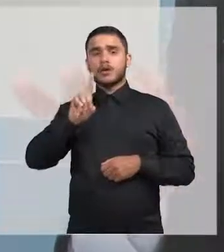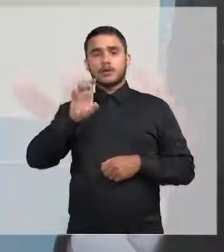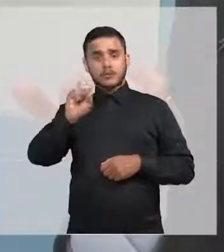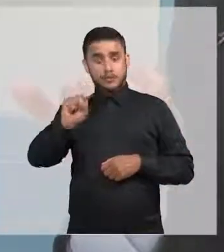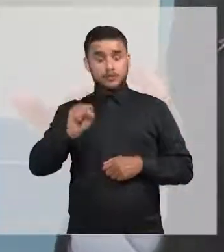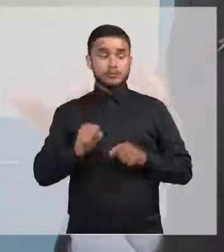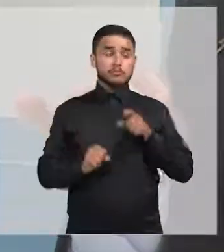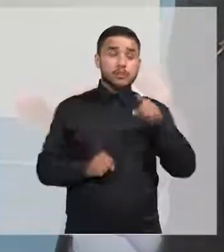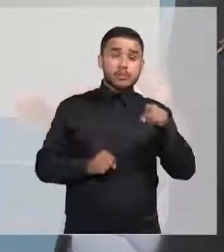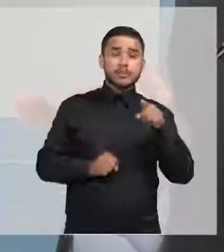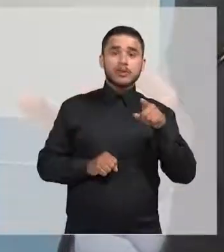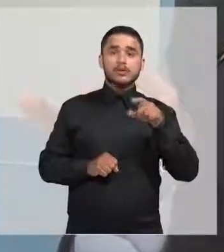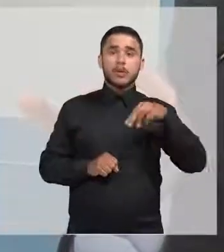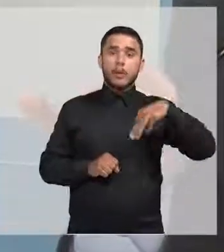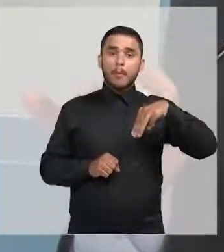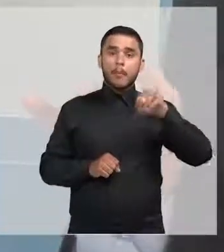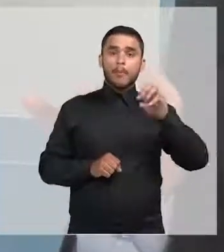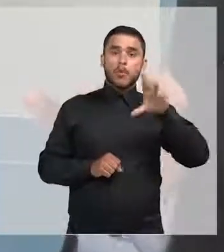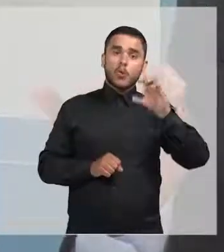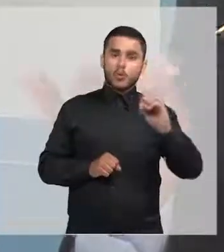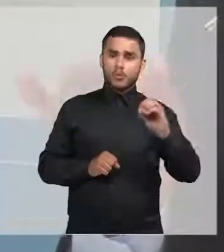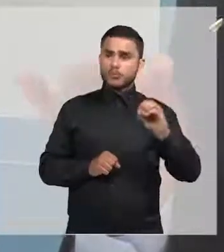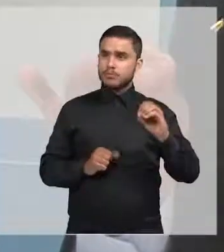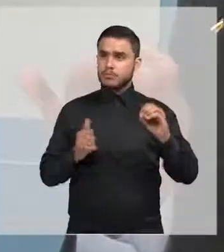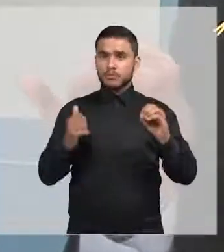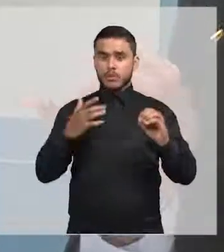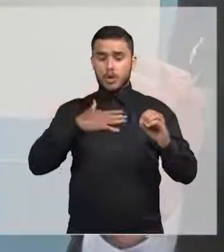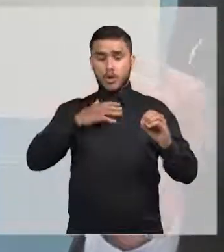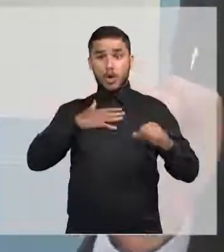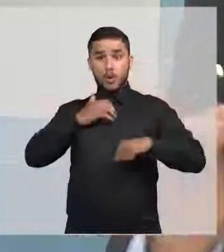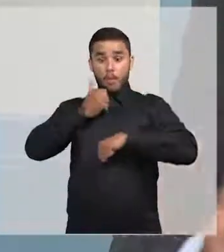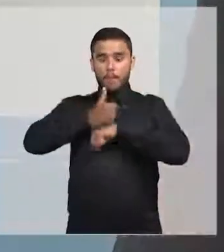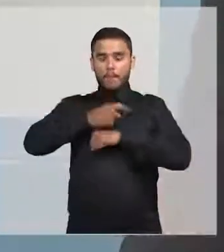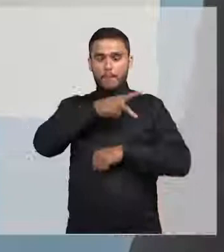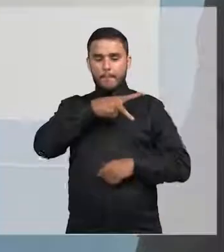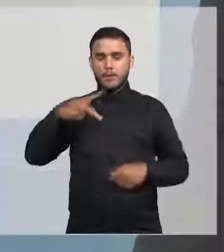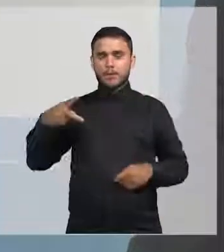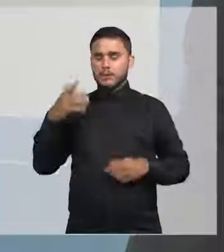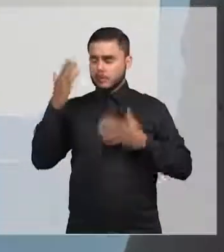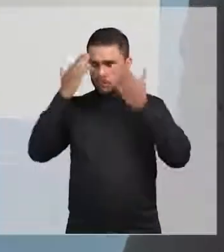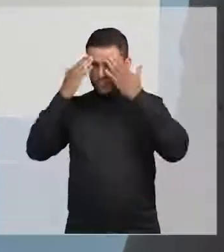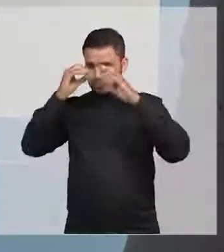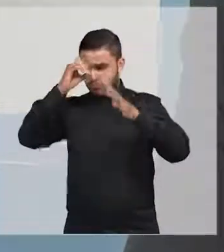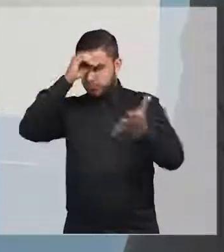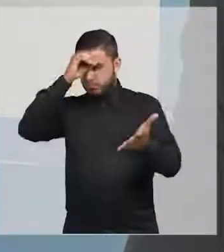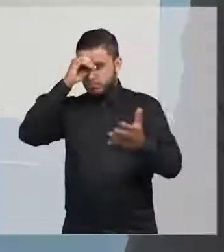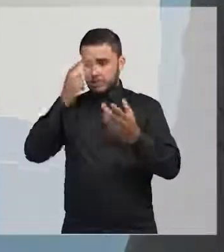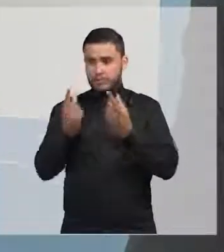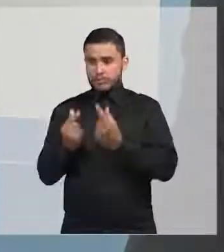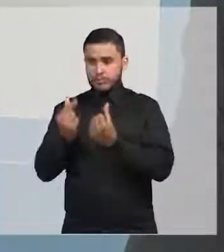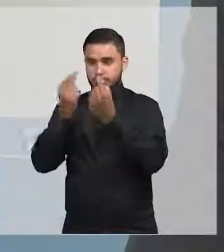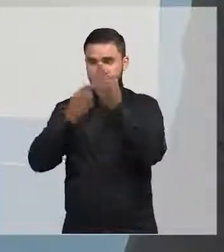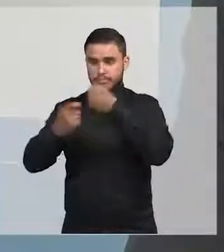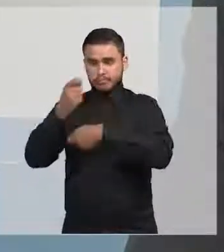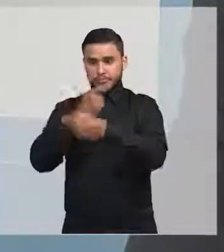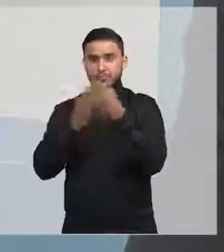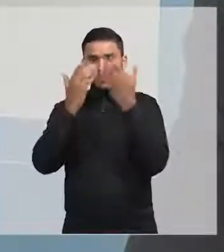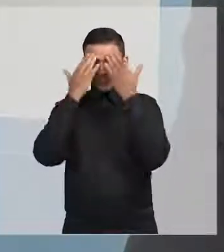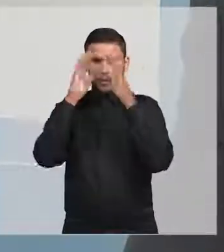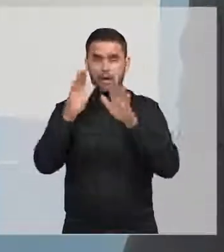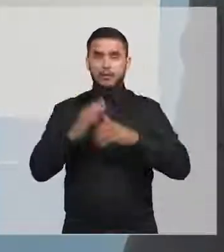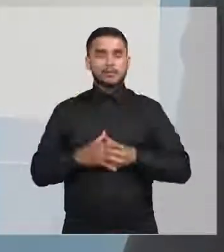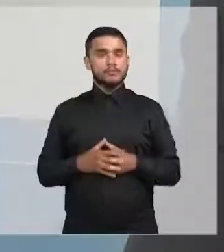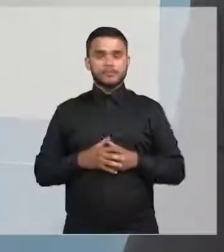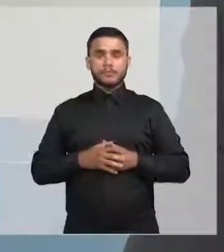estatura dele, presidente. Né? É interessante isso. Na estatura dele. Como ele não entende nada de economia, ele juntou os